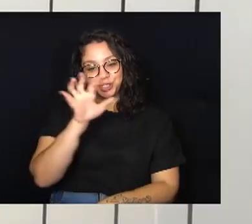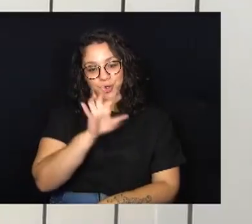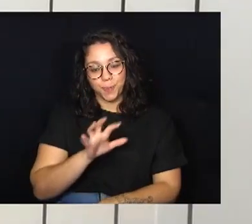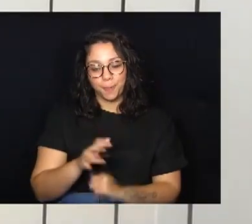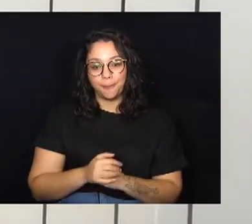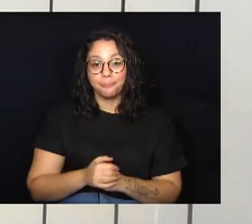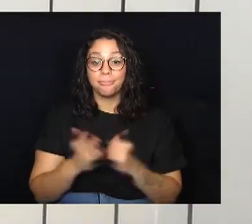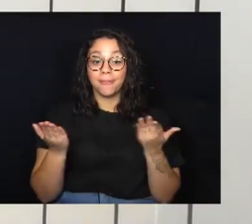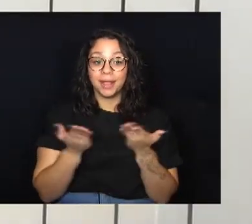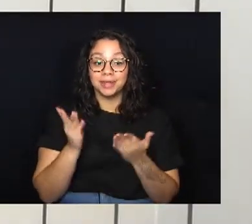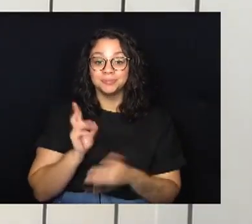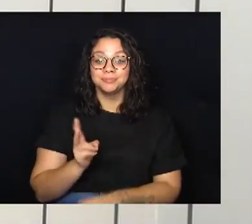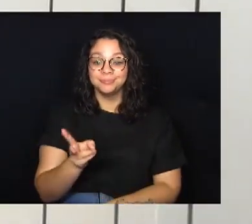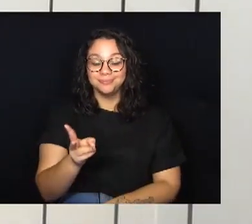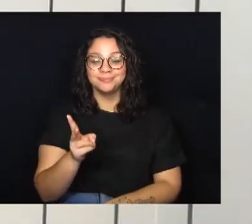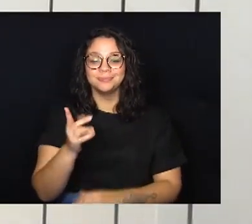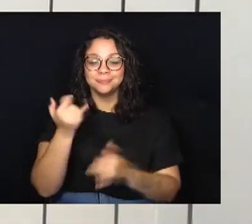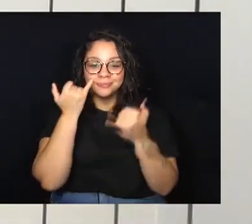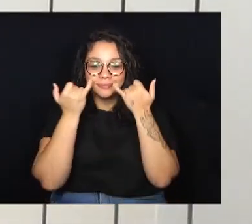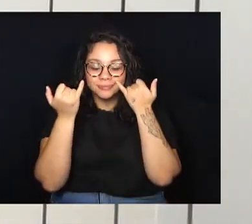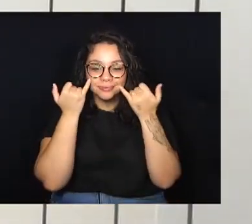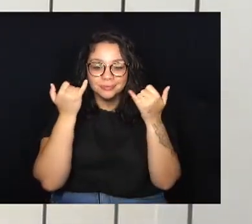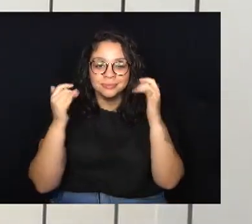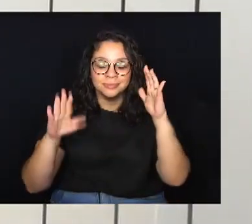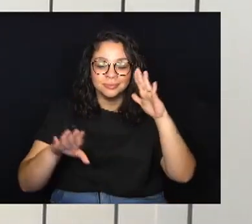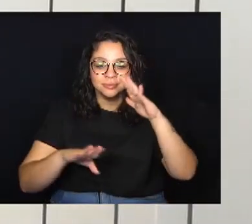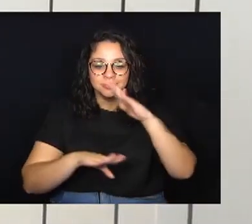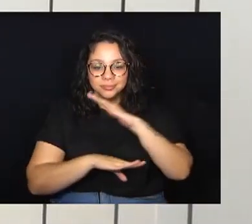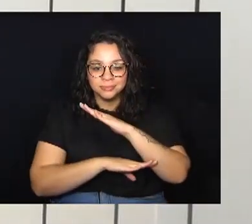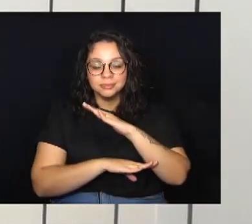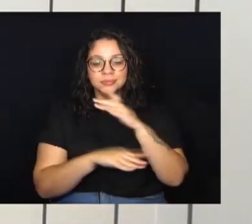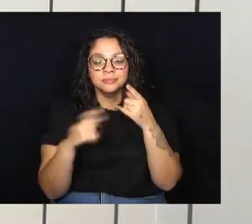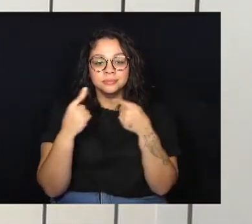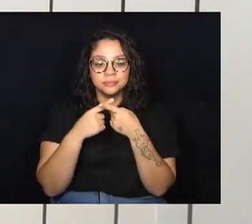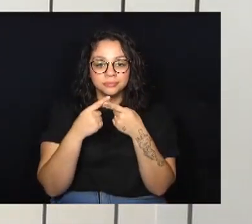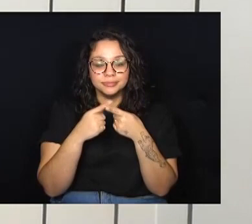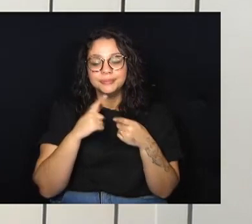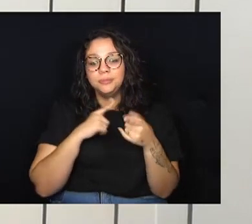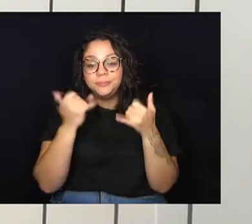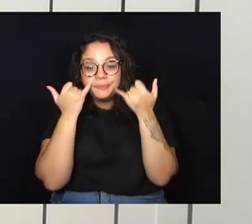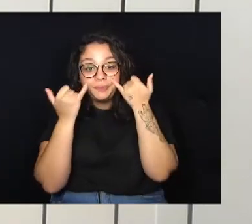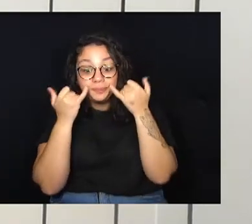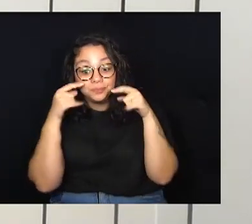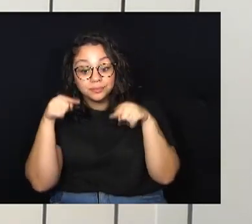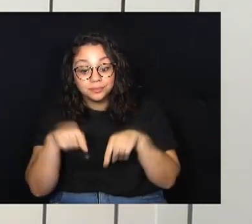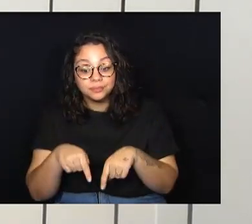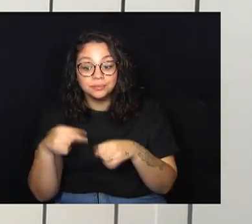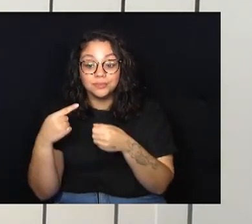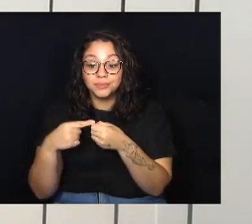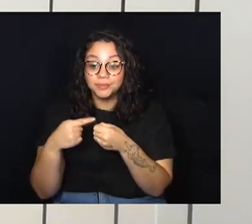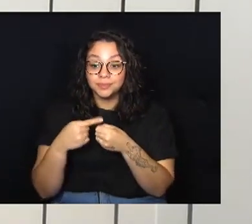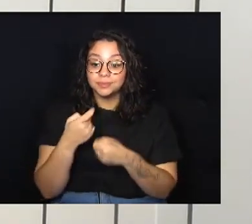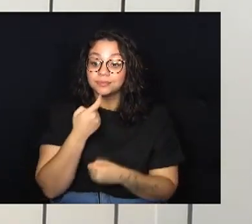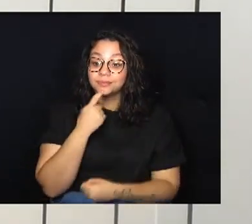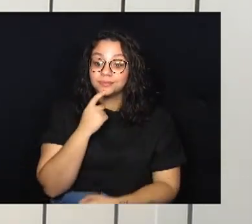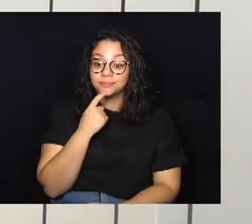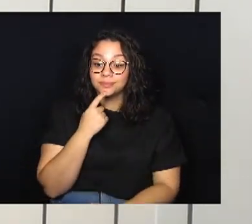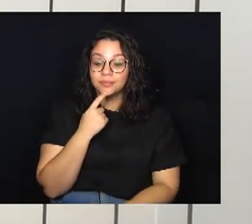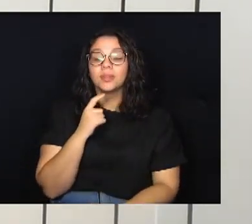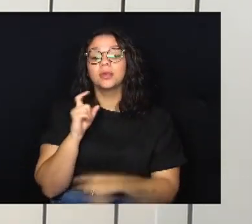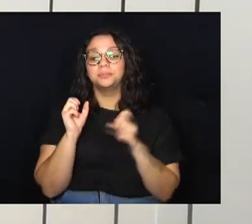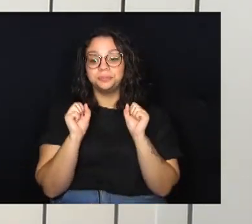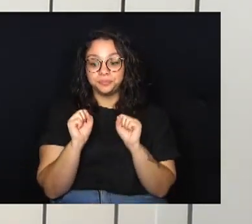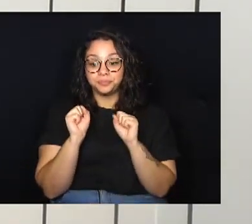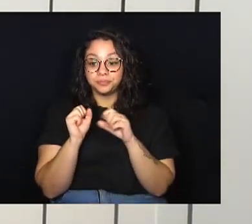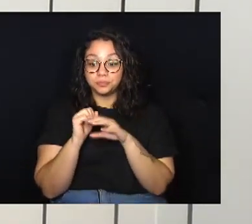A gente segue aqui com o nosso Câmara Notícia, porque a gente vem com as notícias da metrópole de Campinas. O que poderia ser mais uma